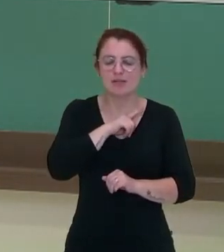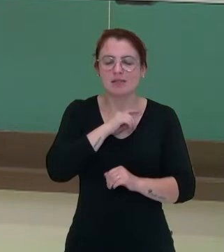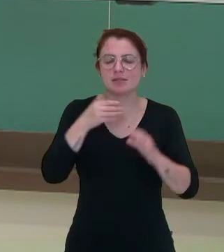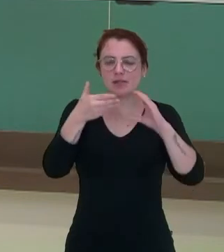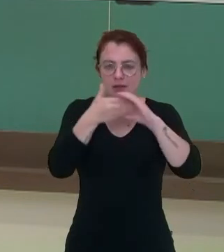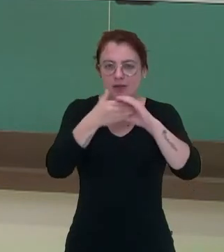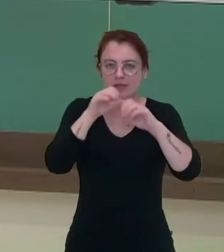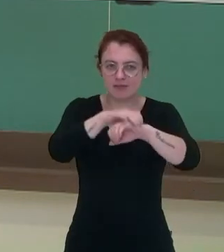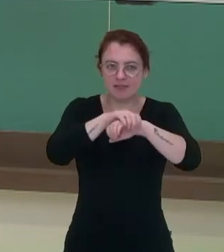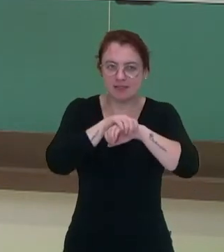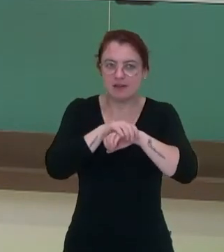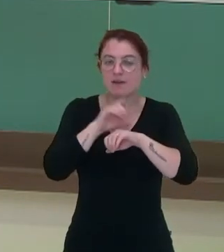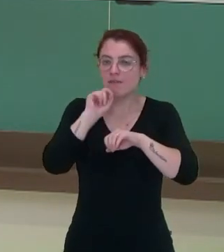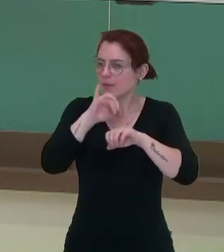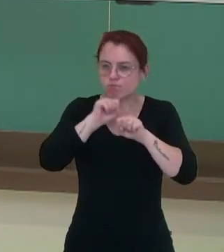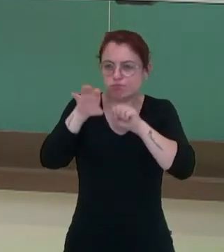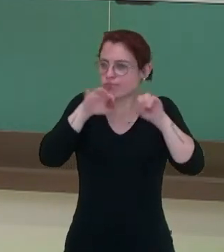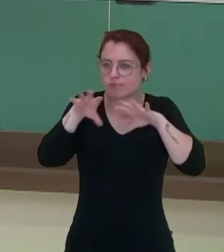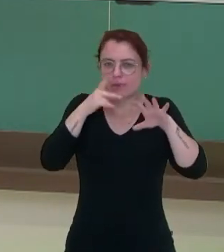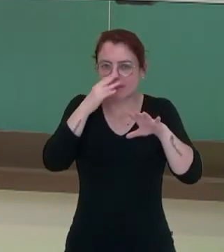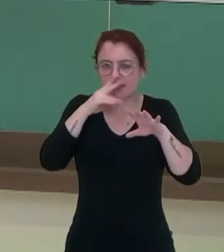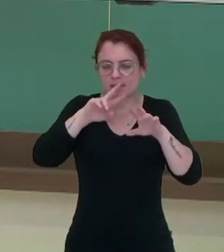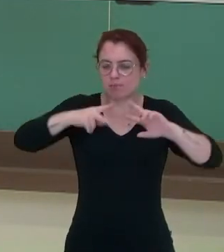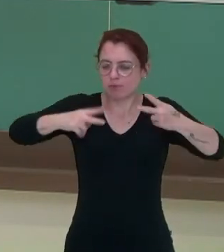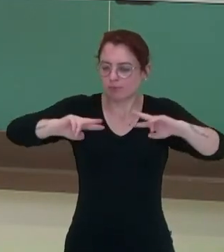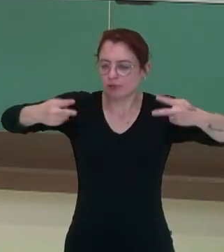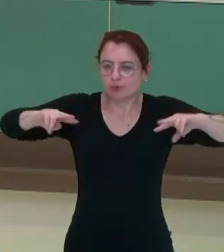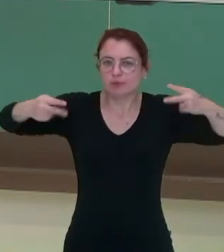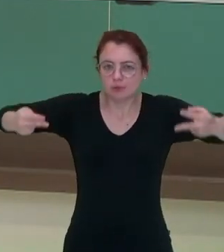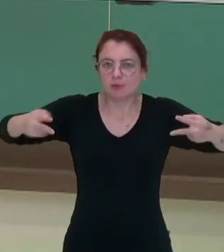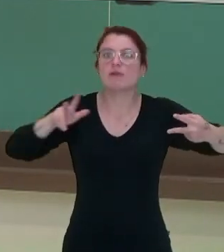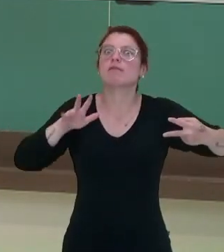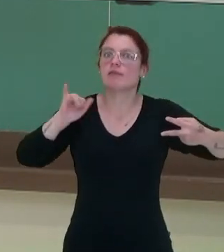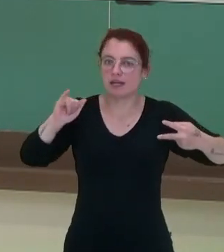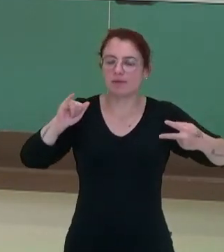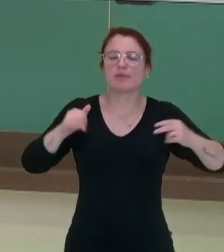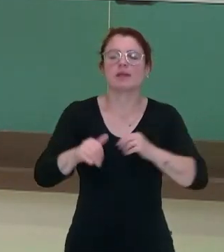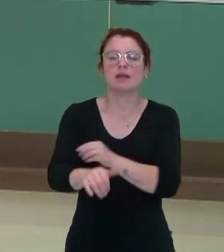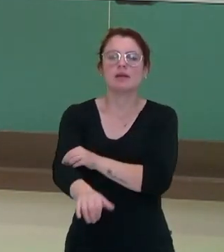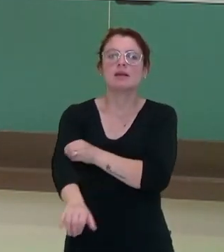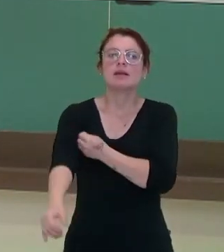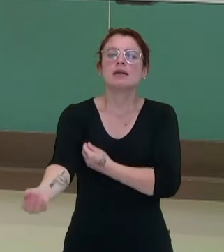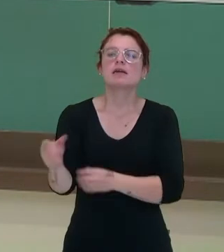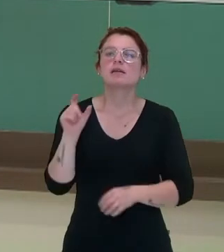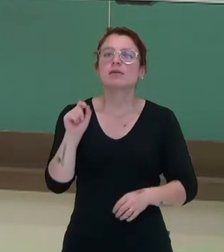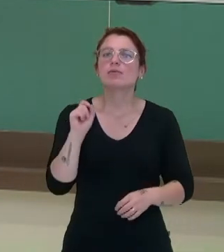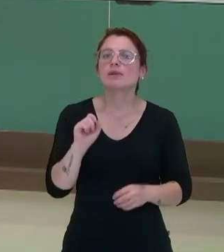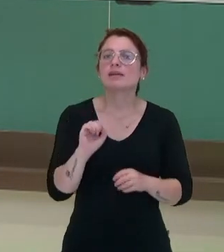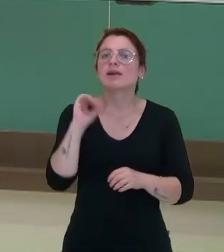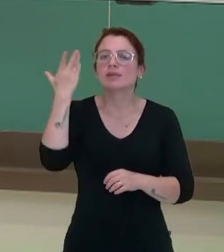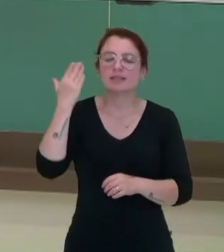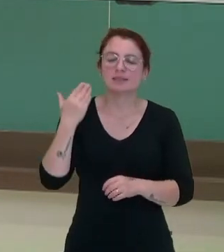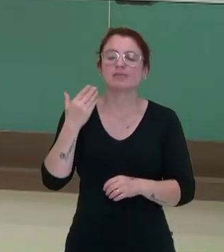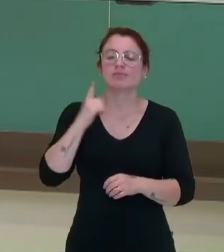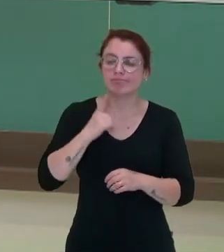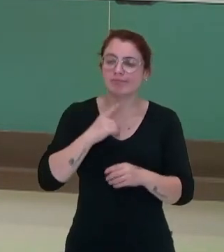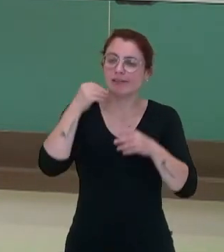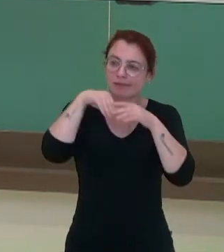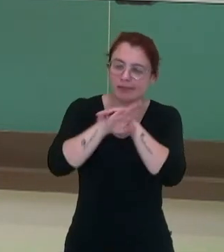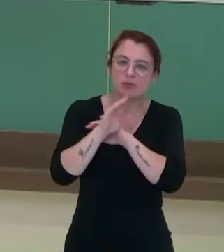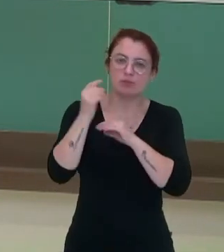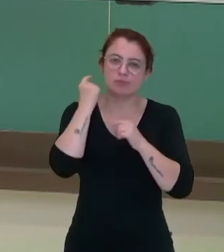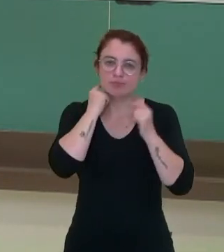vão se multiplicar. Então, esses glóbulos brancos estão ali localizados nos linfonodos, estão ali. O